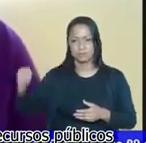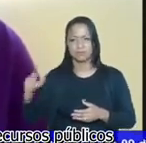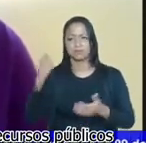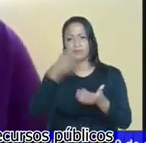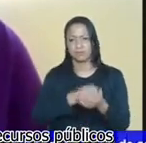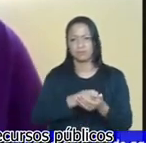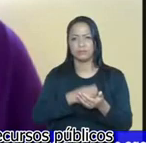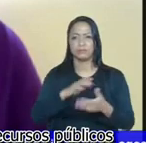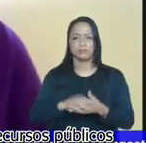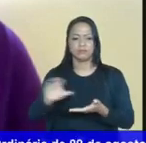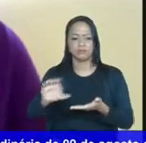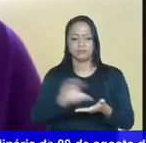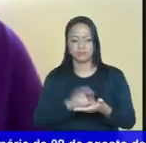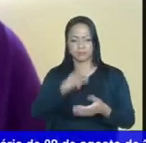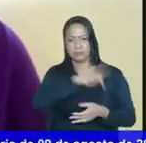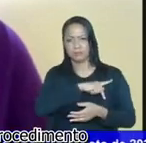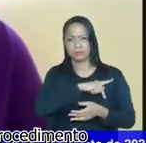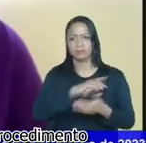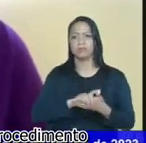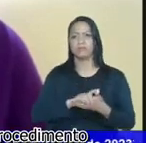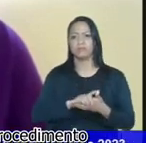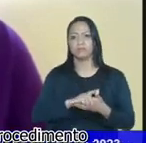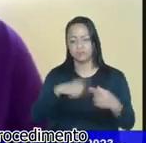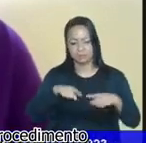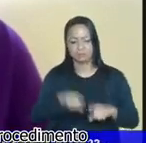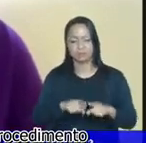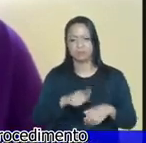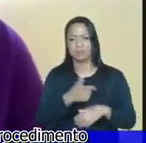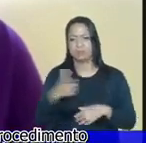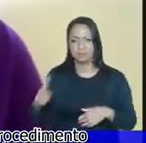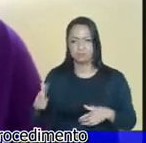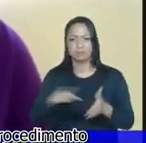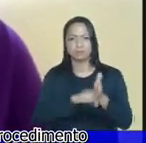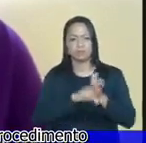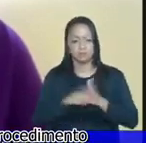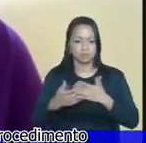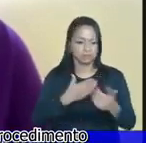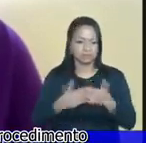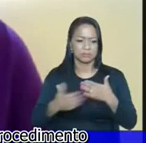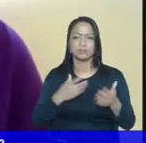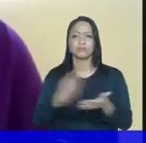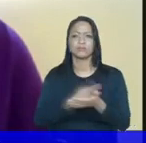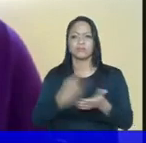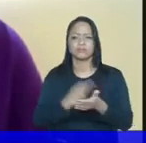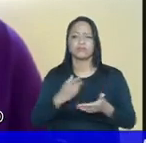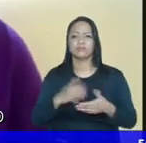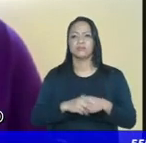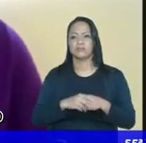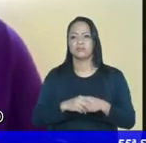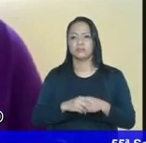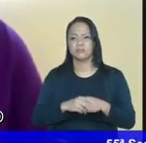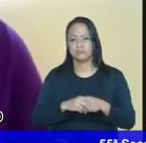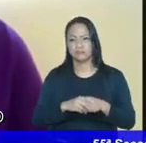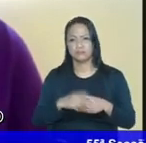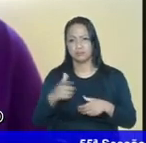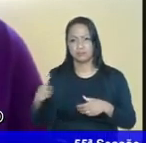que foram custeadas com recursos públicos. Então, nesse sentido, não se verifica qualquer nulidade no procedimento e, de igual